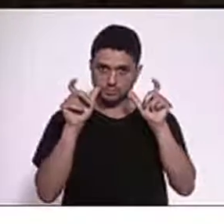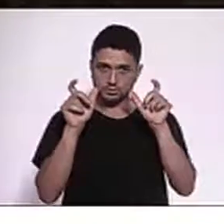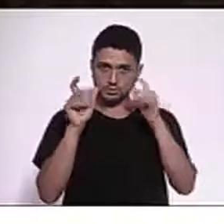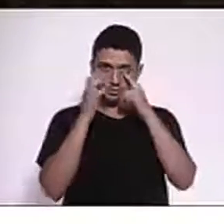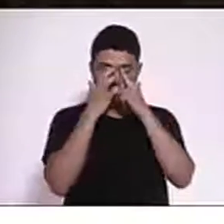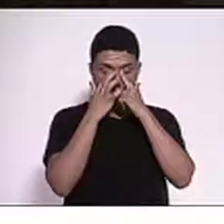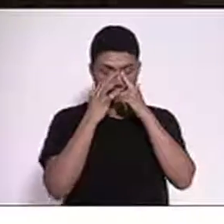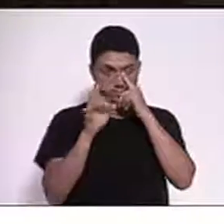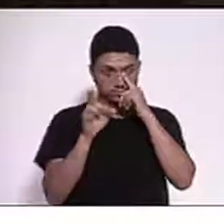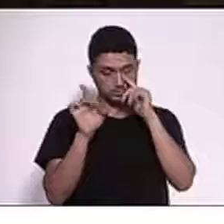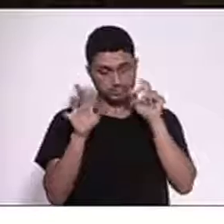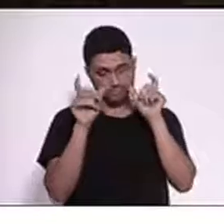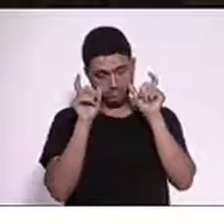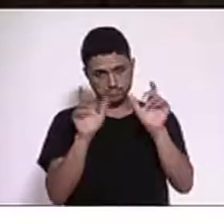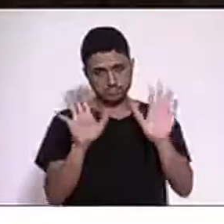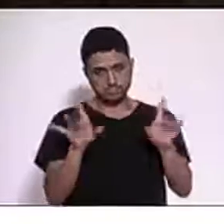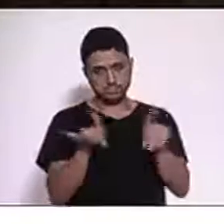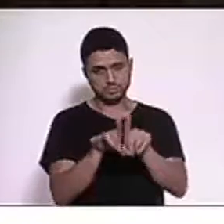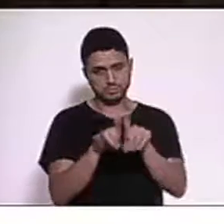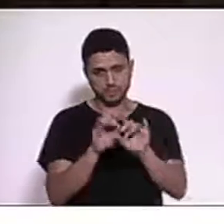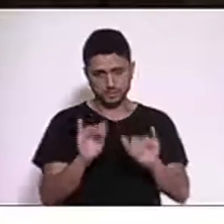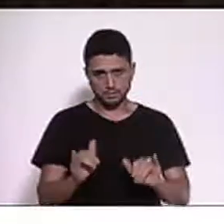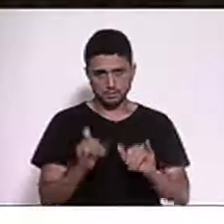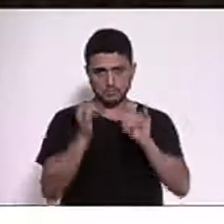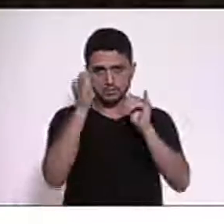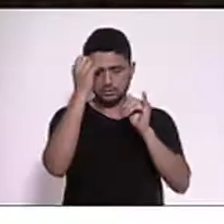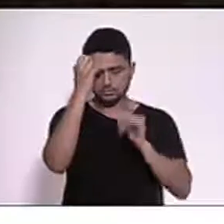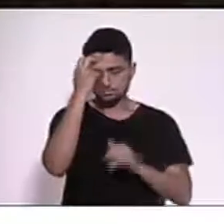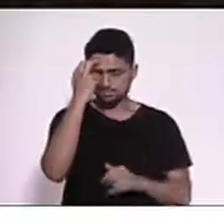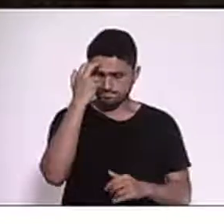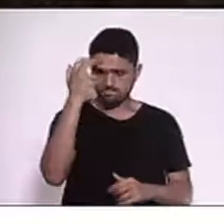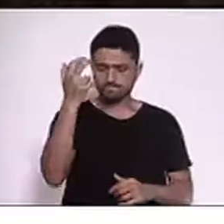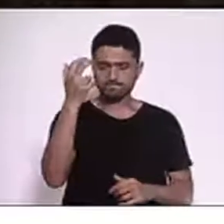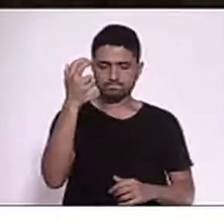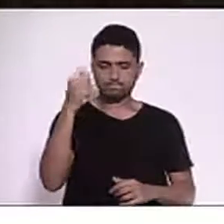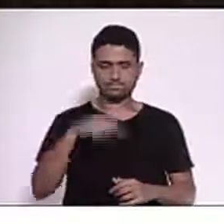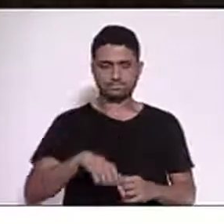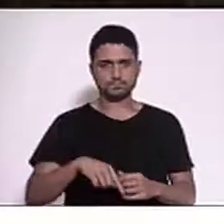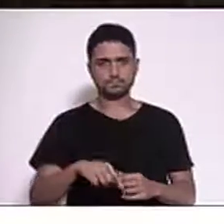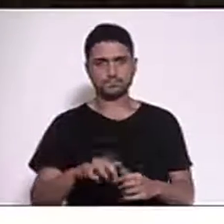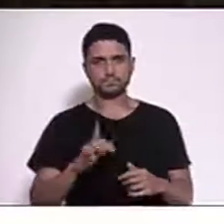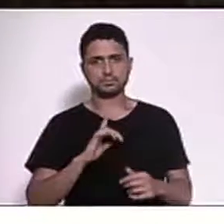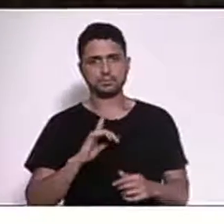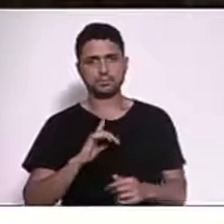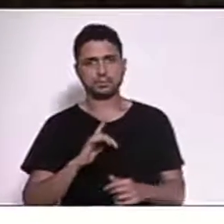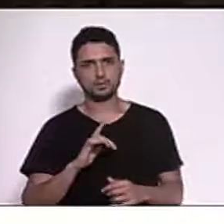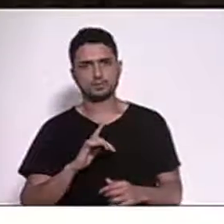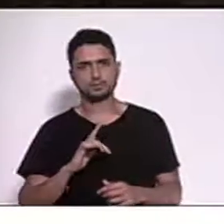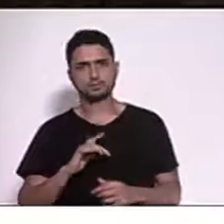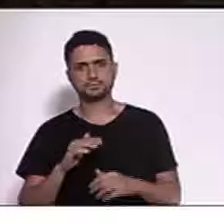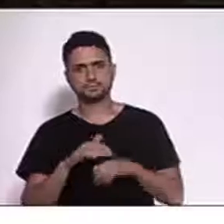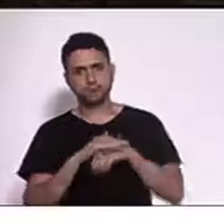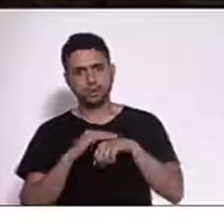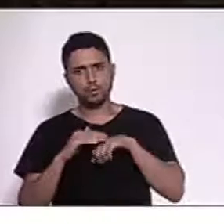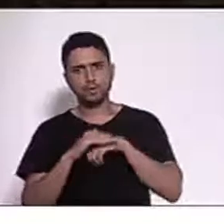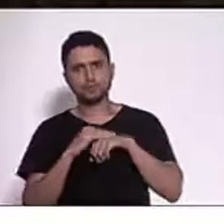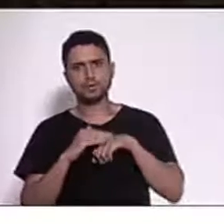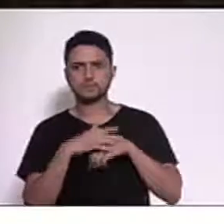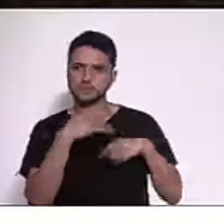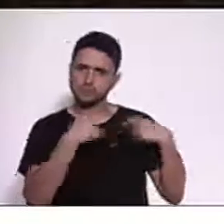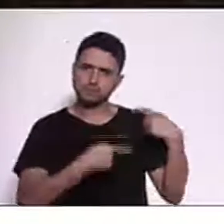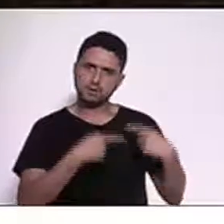só alerta, mas aproveitar os nossos momentos de alerta para sair exatamente conversando,